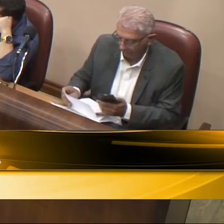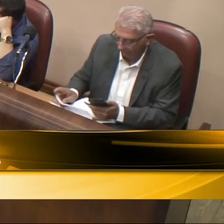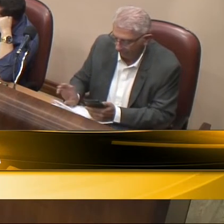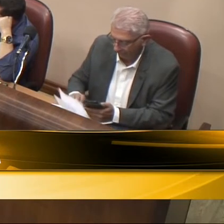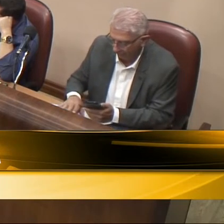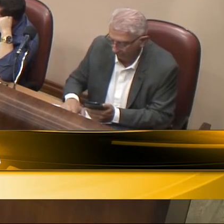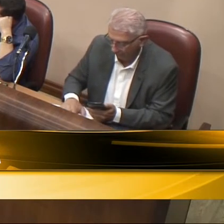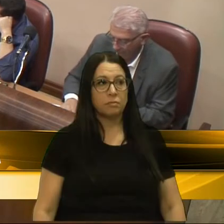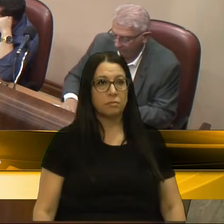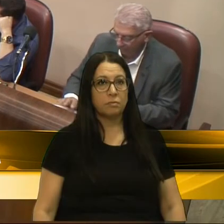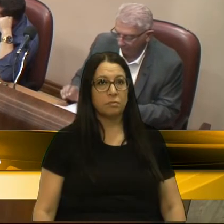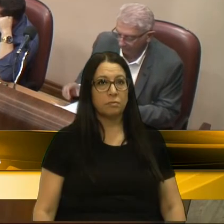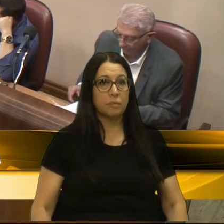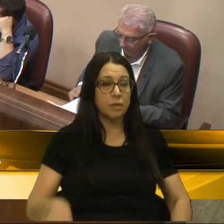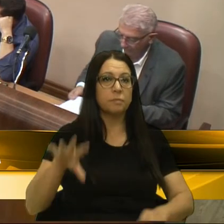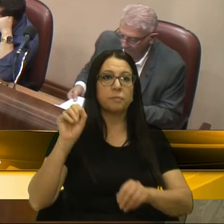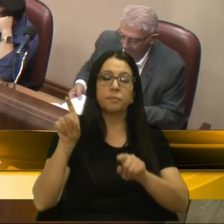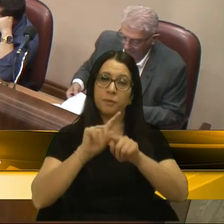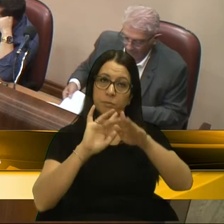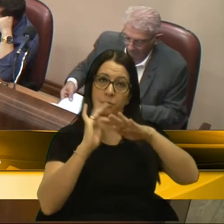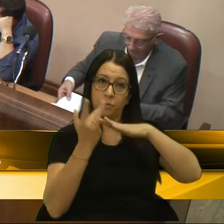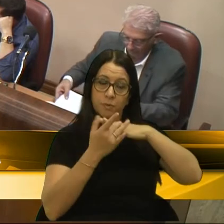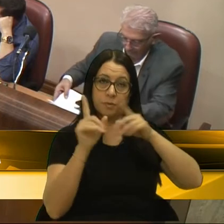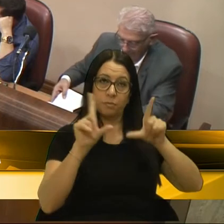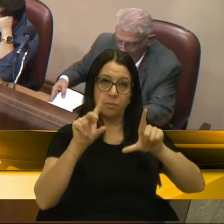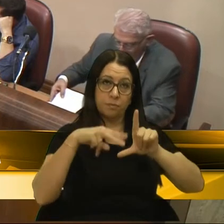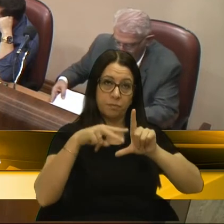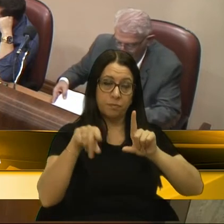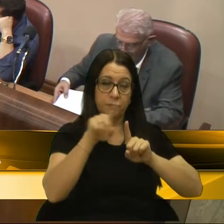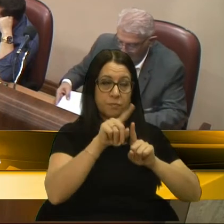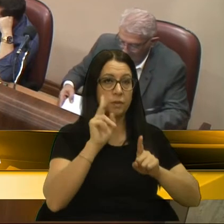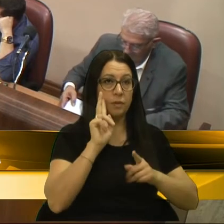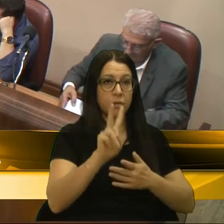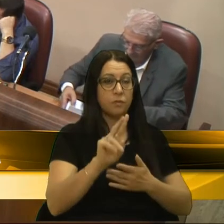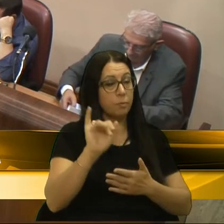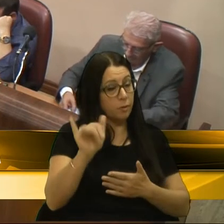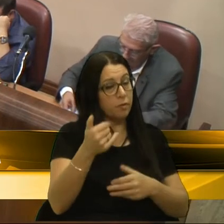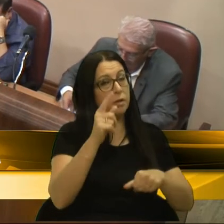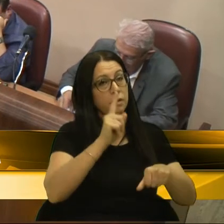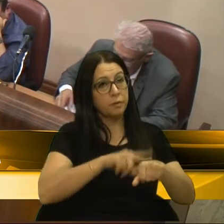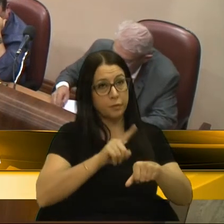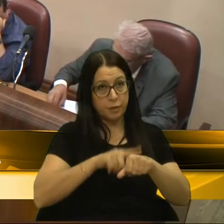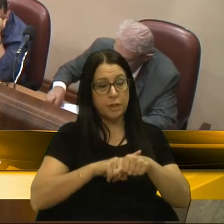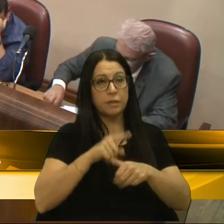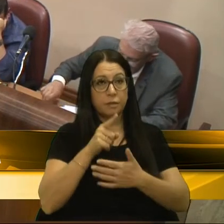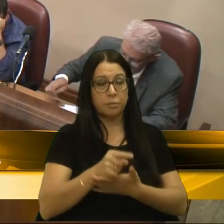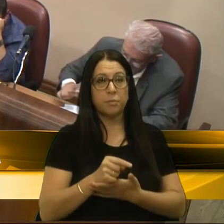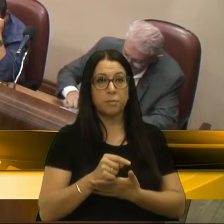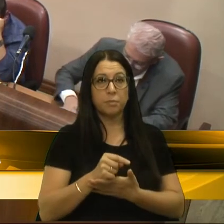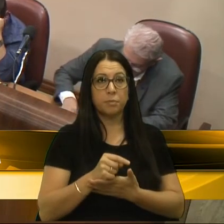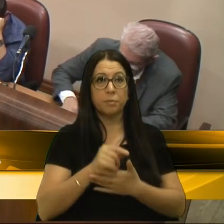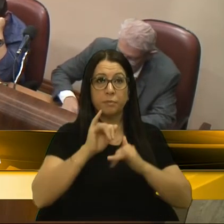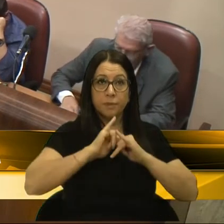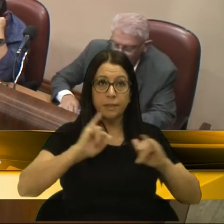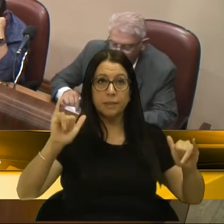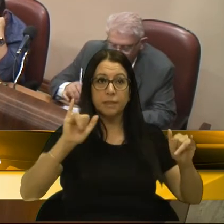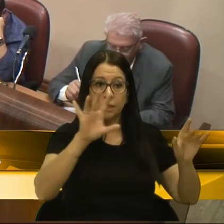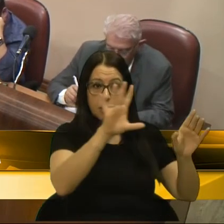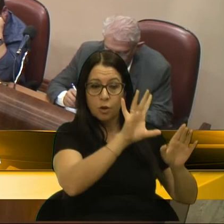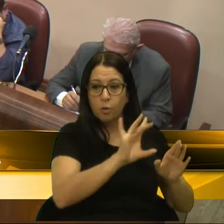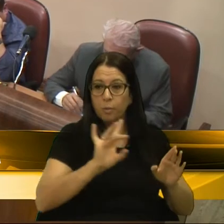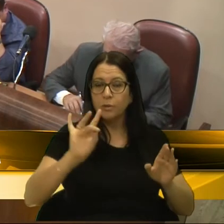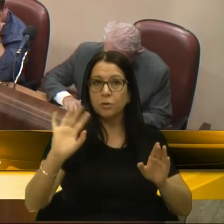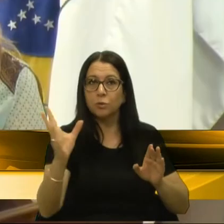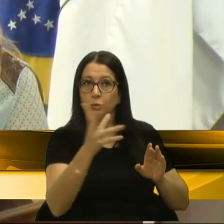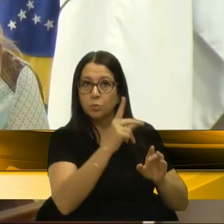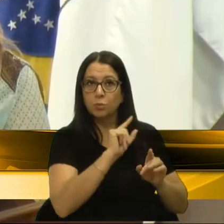E pelas redes sociais e TV Câmara. Eu vou aproveitar esse espaço para informar, para compartilhar com vocês